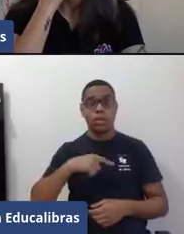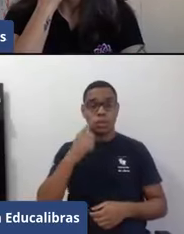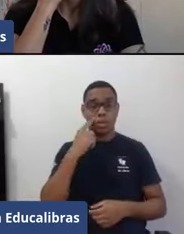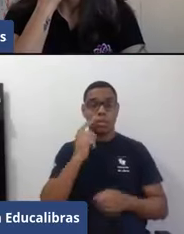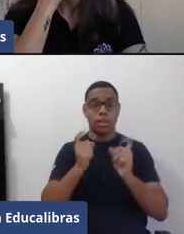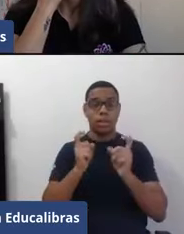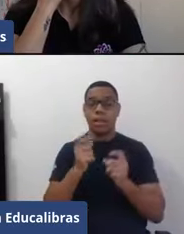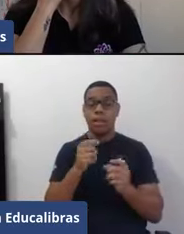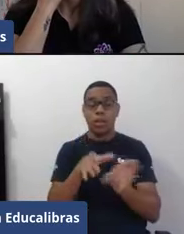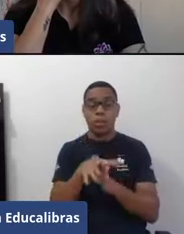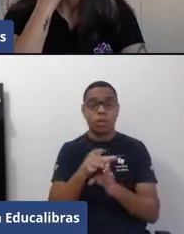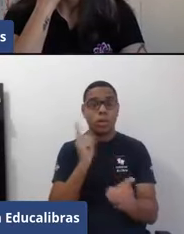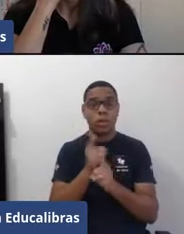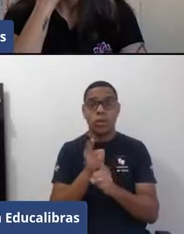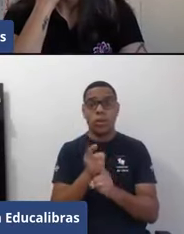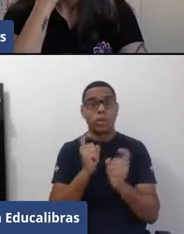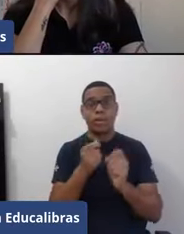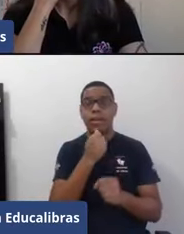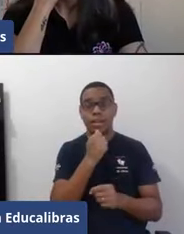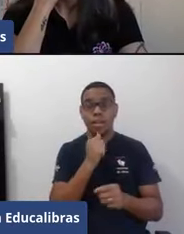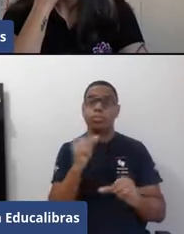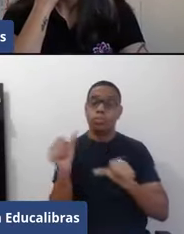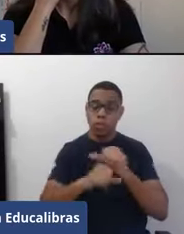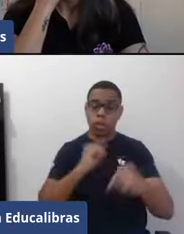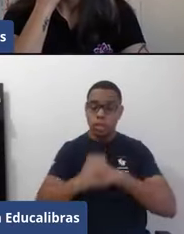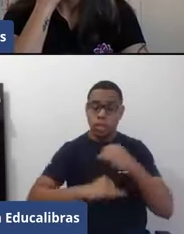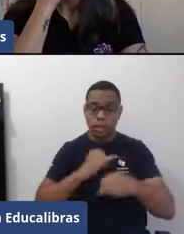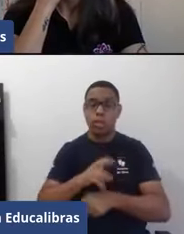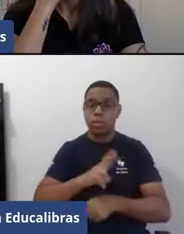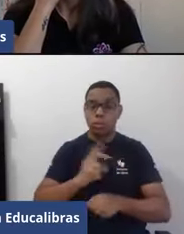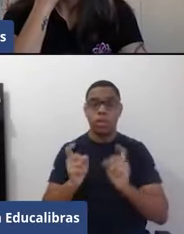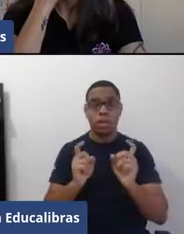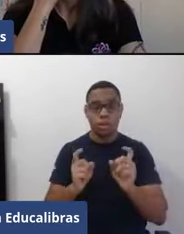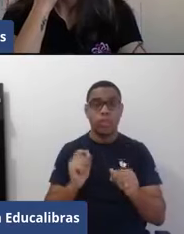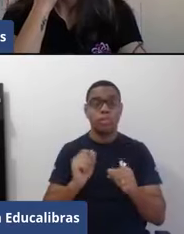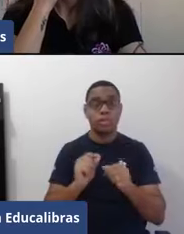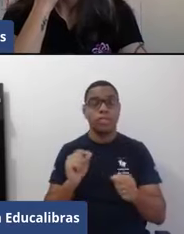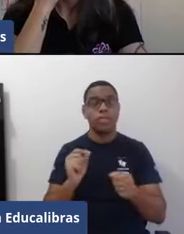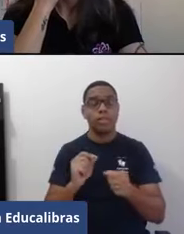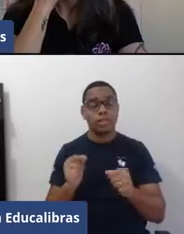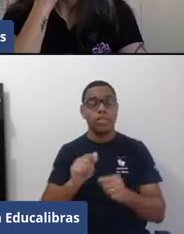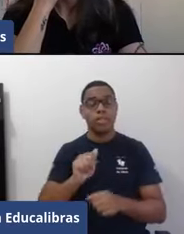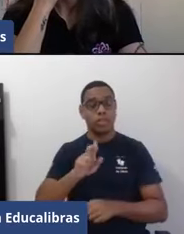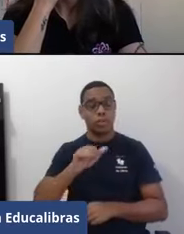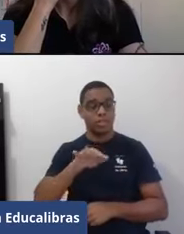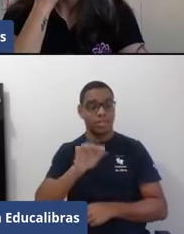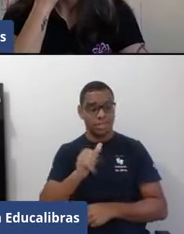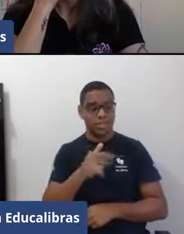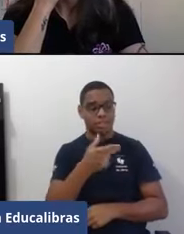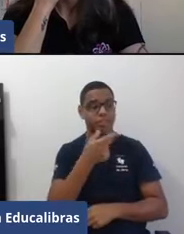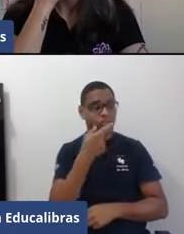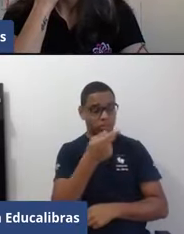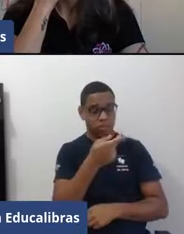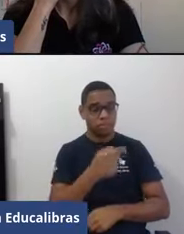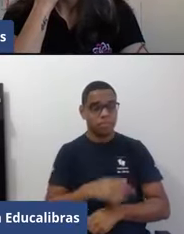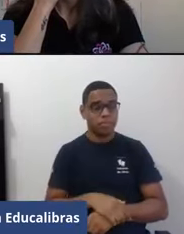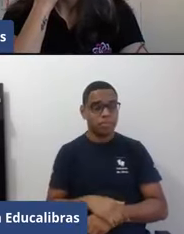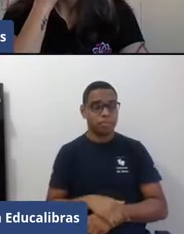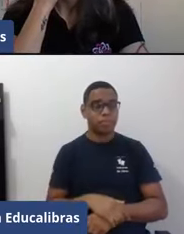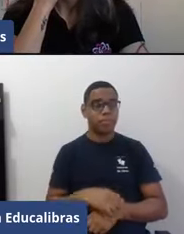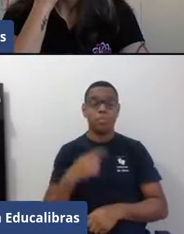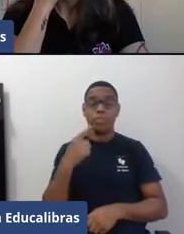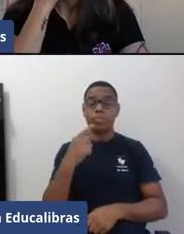reunindo. Precisamos fazer reuniões virtuais do Conselho. Precisamos fazer, Gersonita, agora, você deu essa